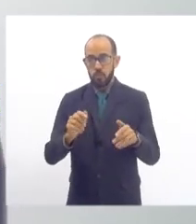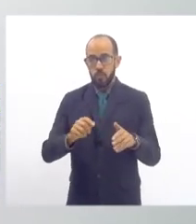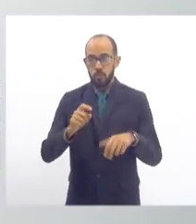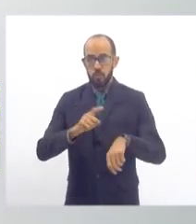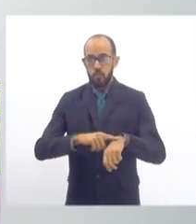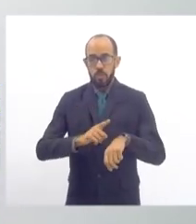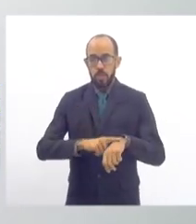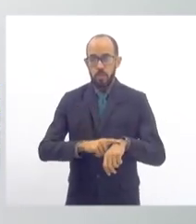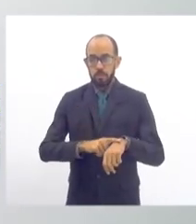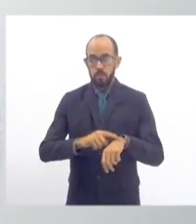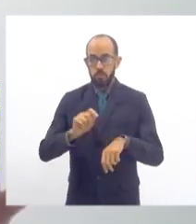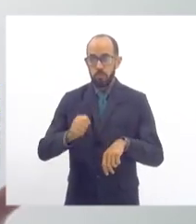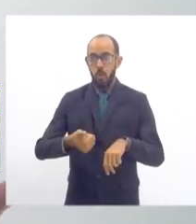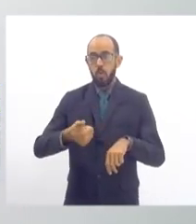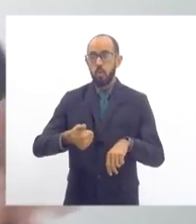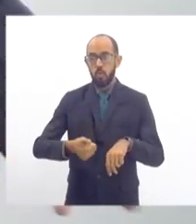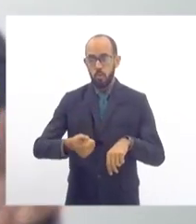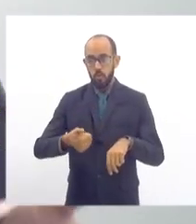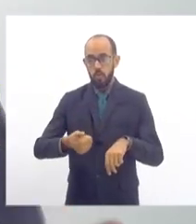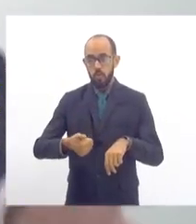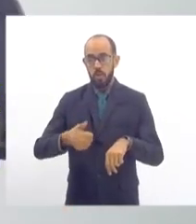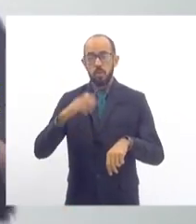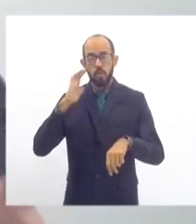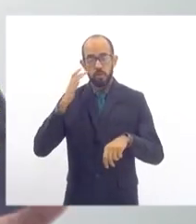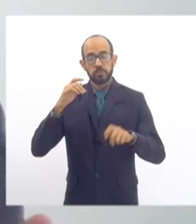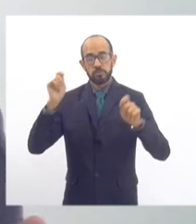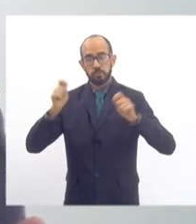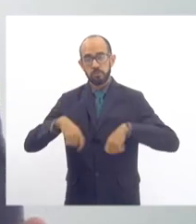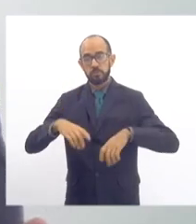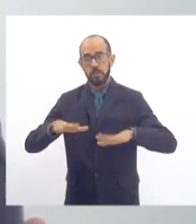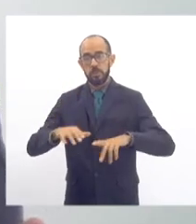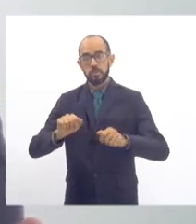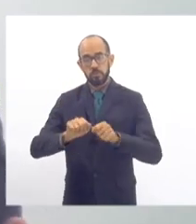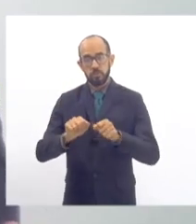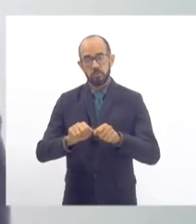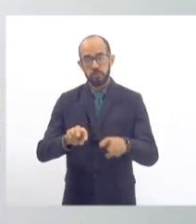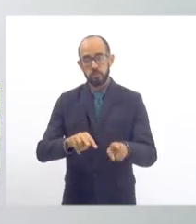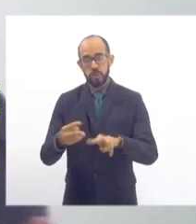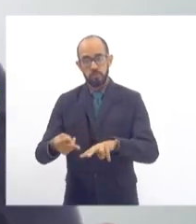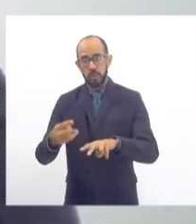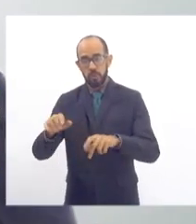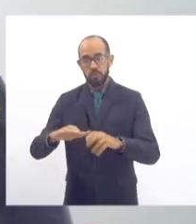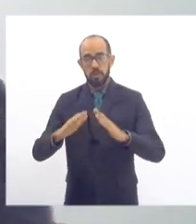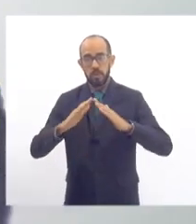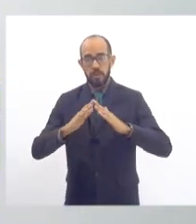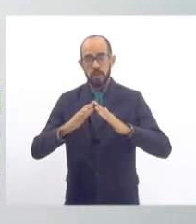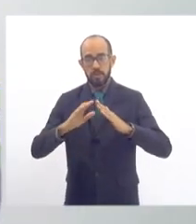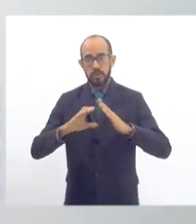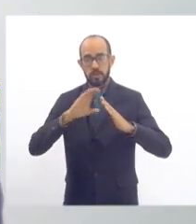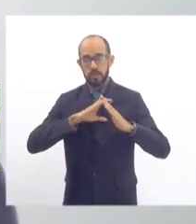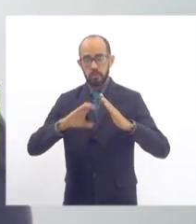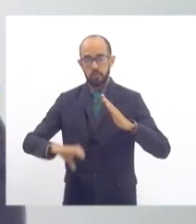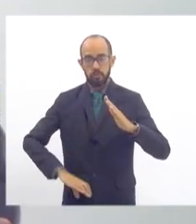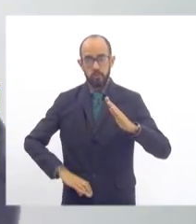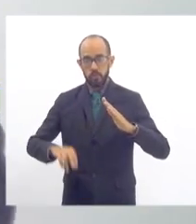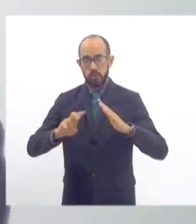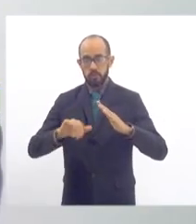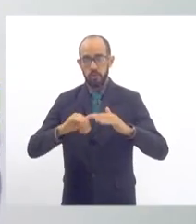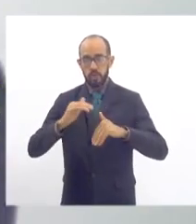curto, mas que eu acho que é possível, nós fizemos isso até em juízo, do encaminhamento do processo para a Casa Civil, e acho que eles vão